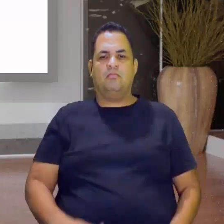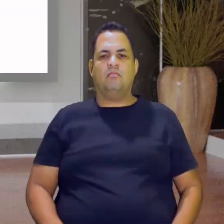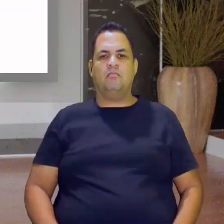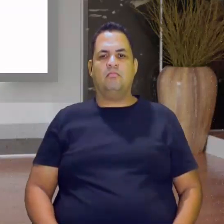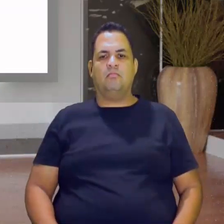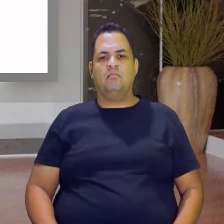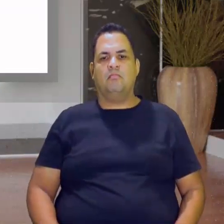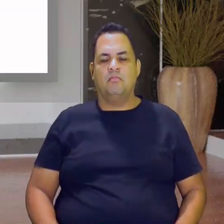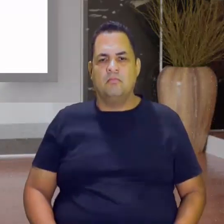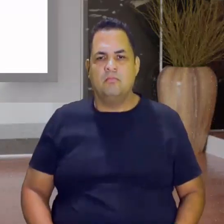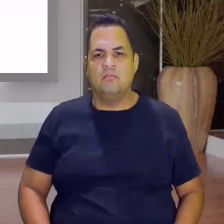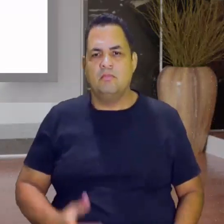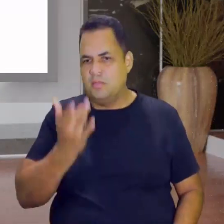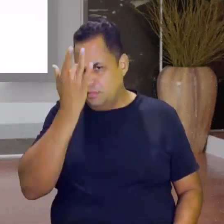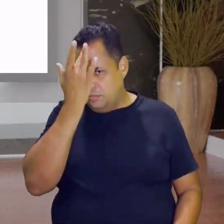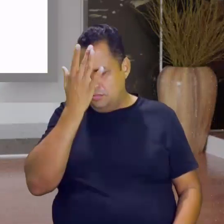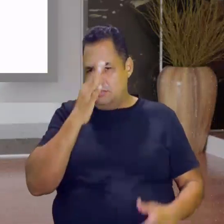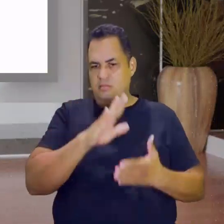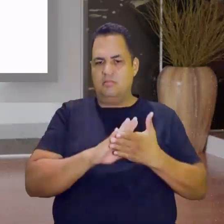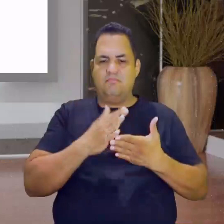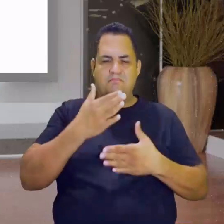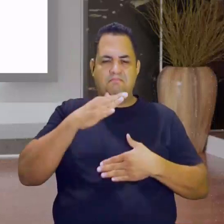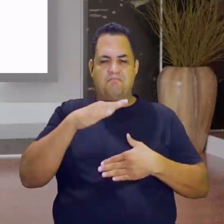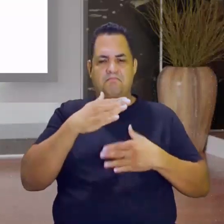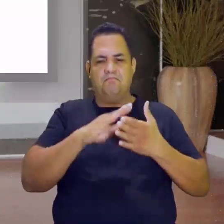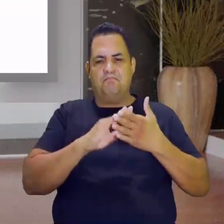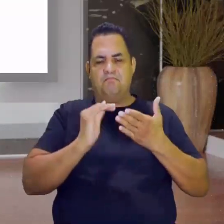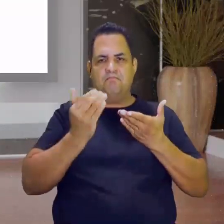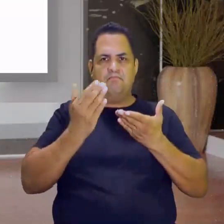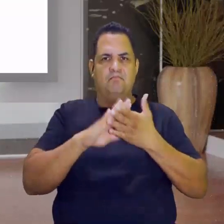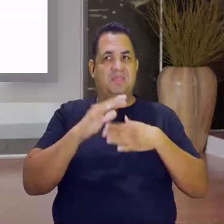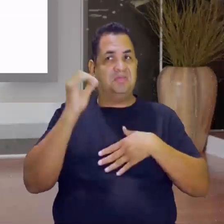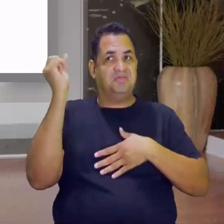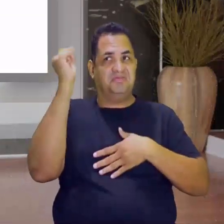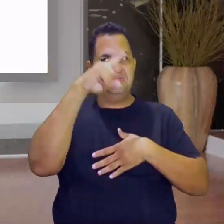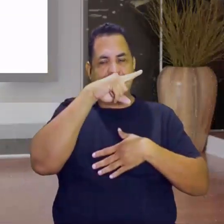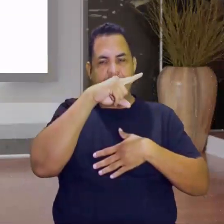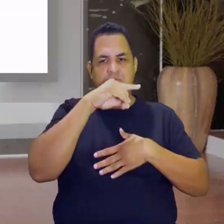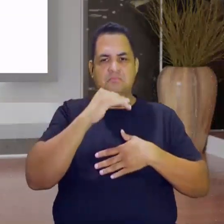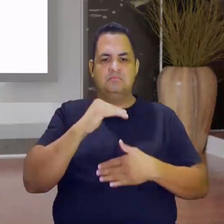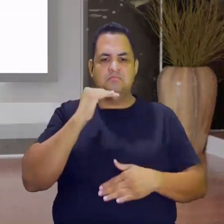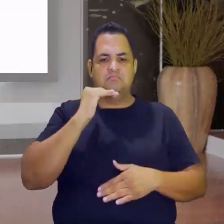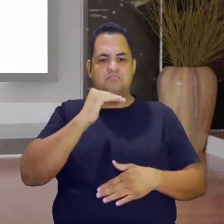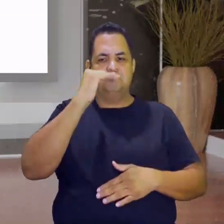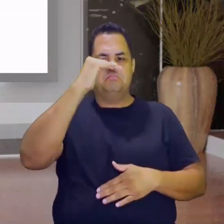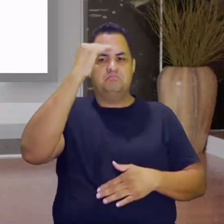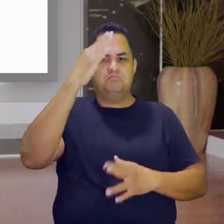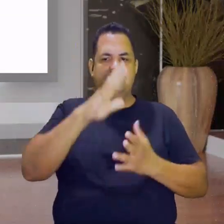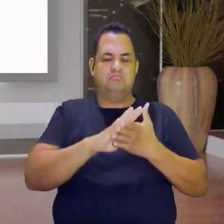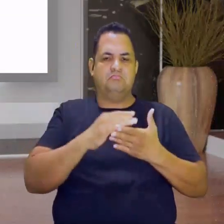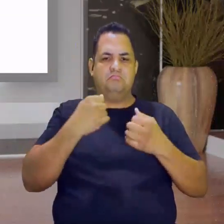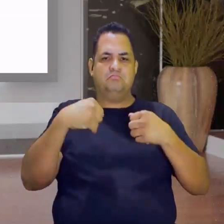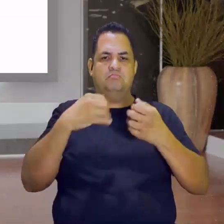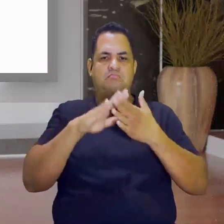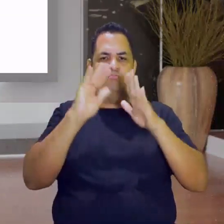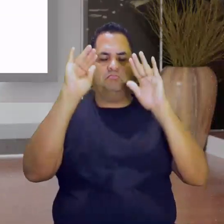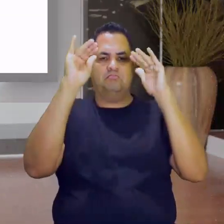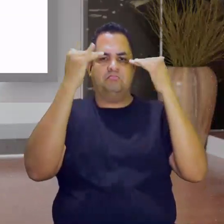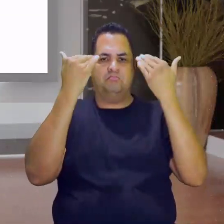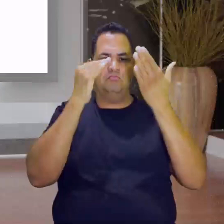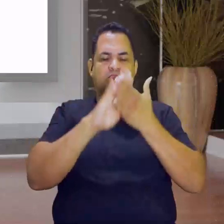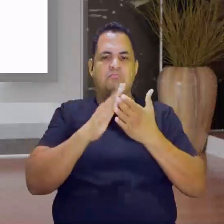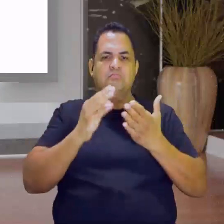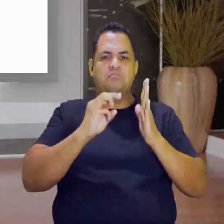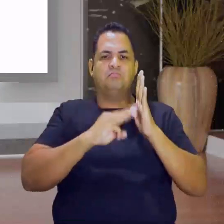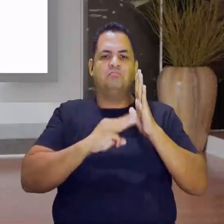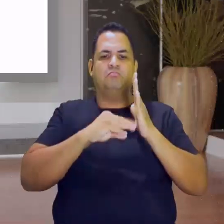nível fácil, médio e de nível mais difícil. Então, é preciso ter atenção a esses